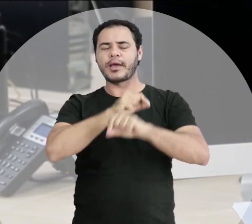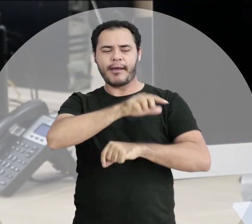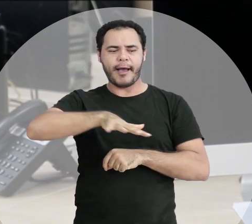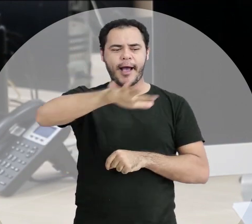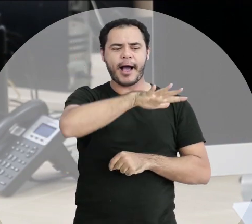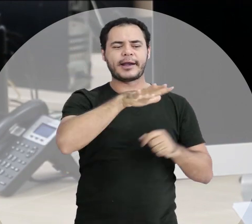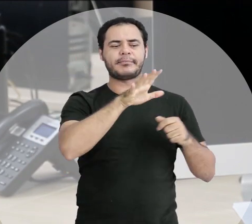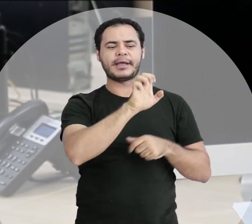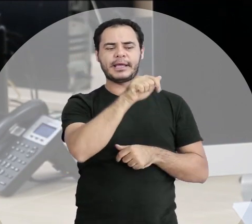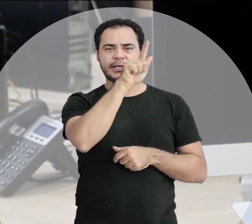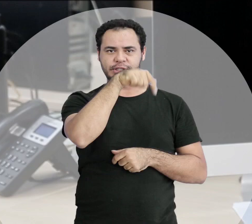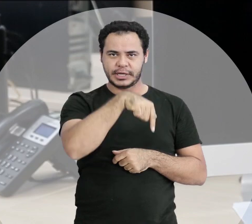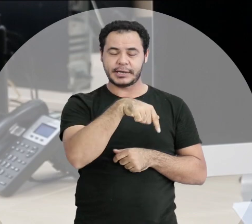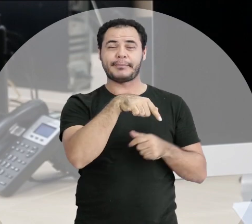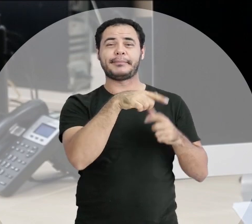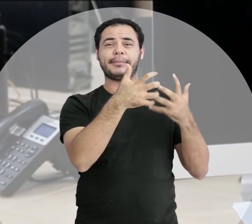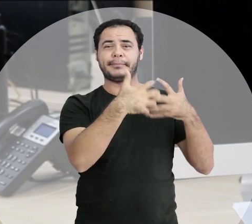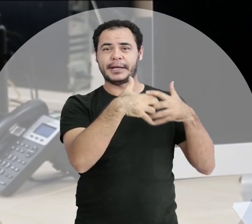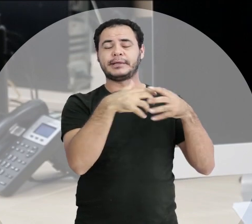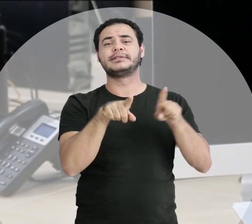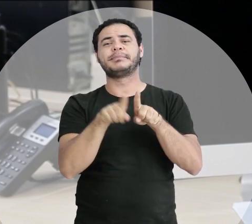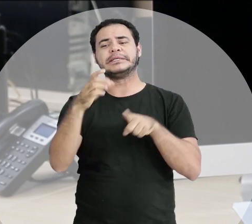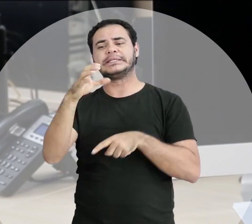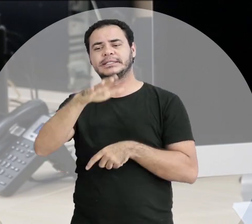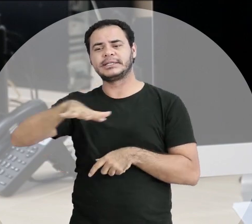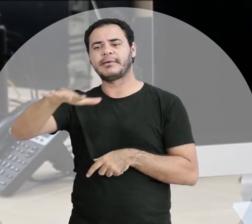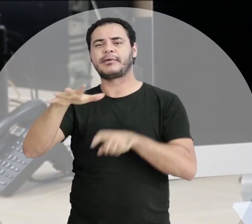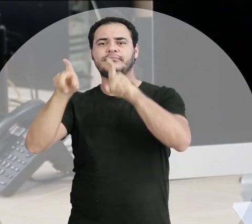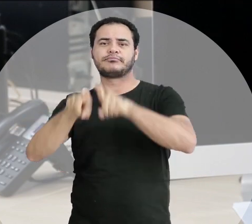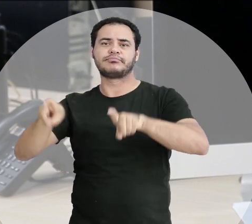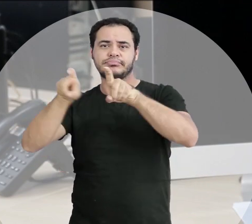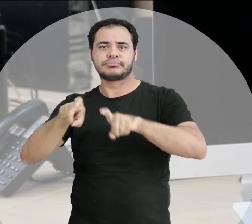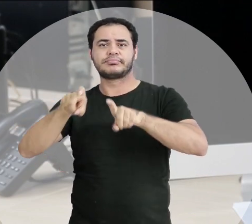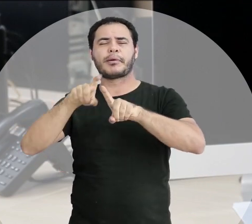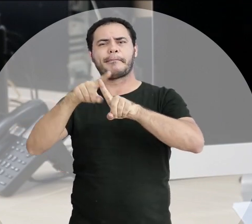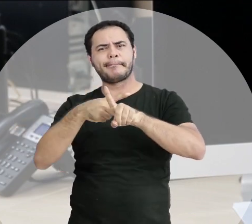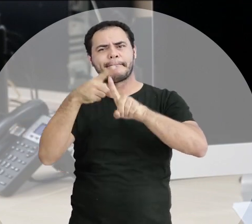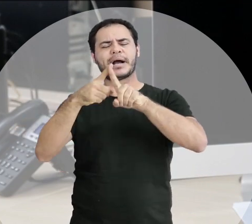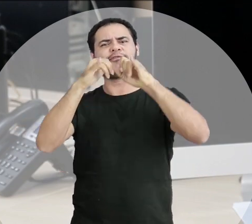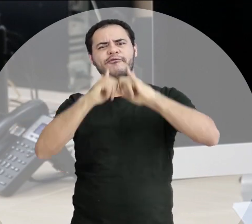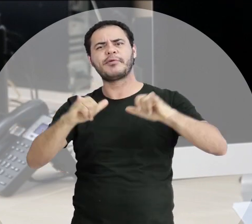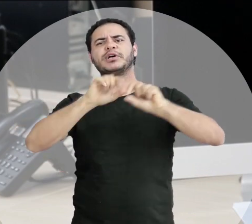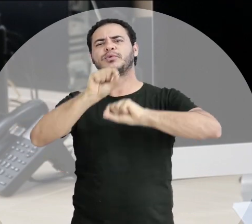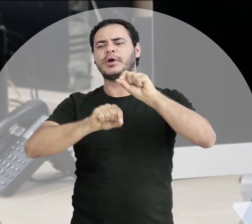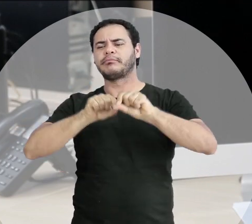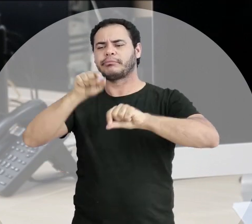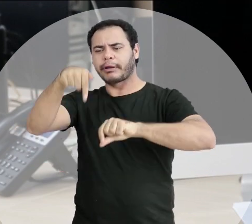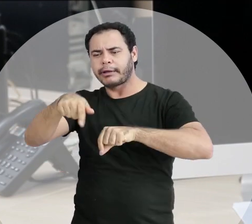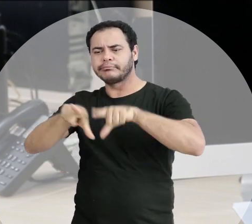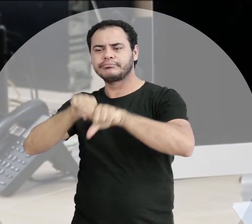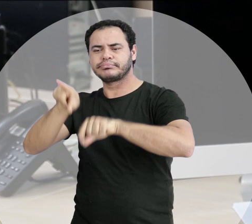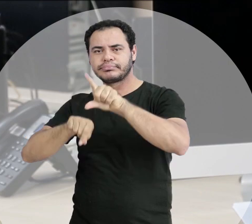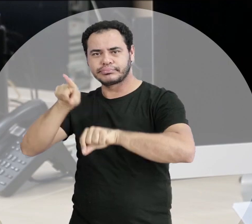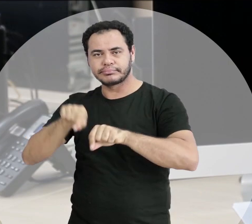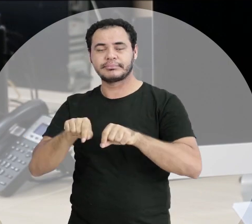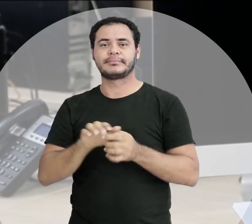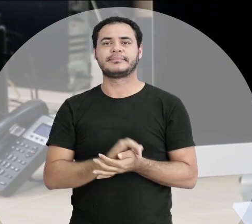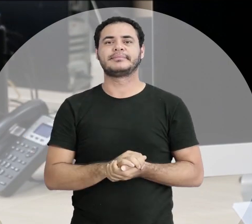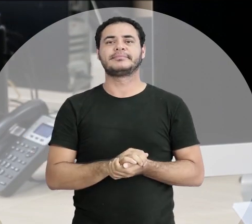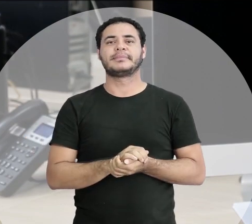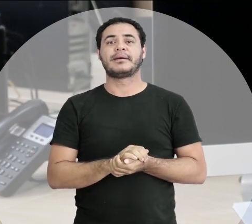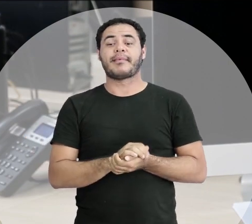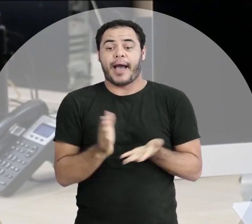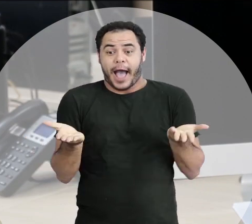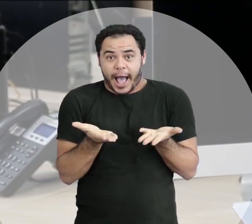as áreas de engenharia mecânica e de ciências da computação. Mais informações no site Que Seleção. E a